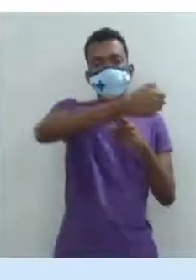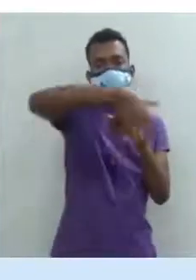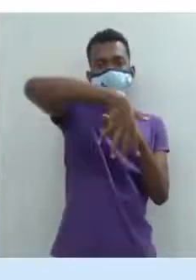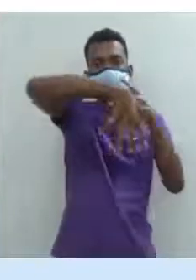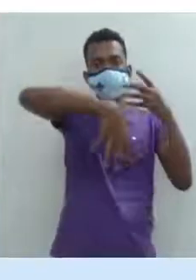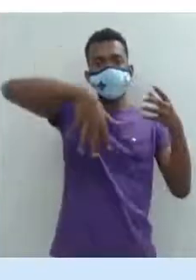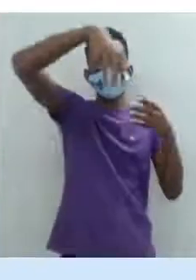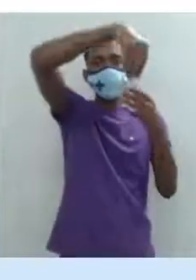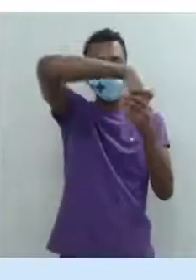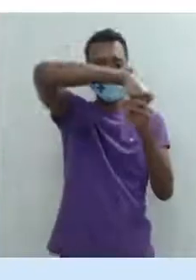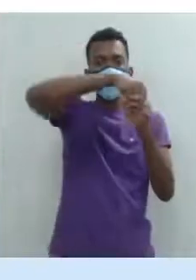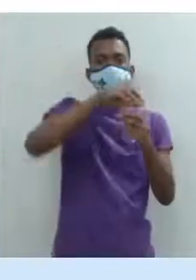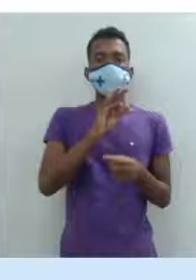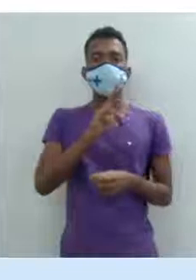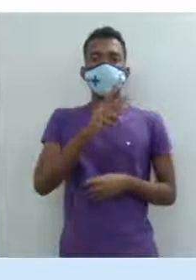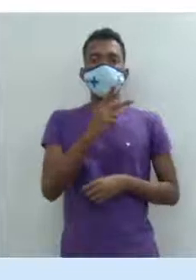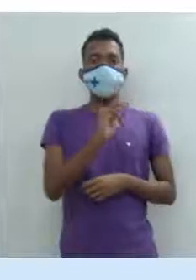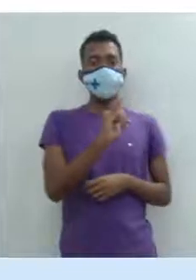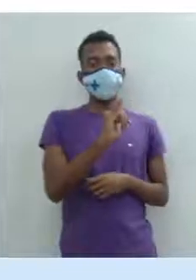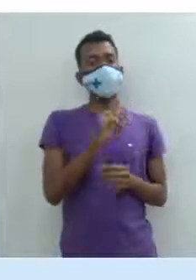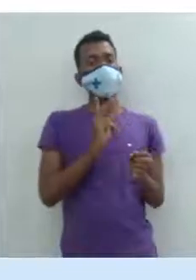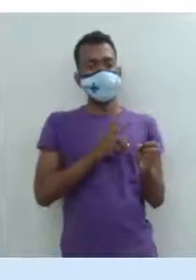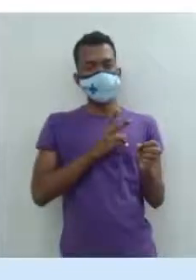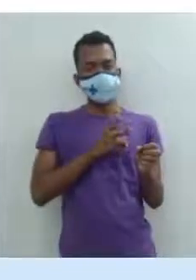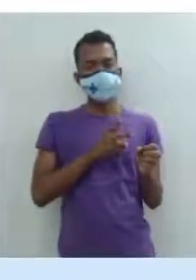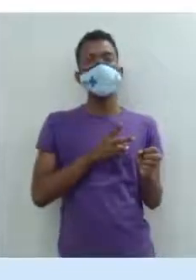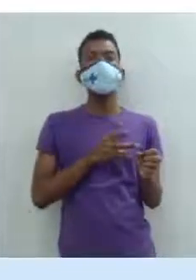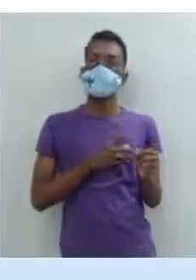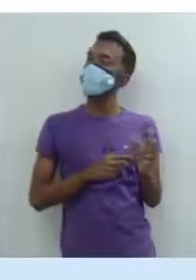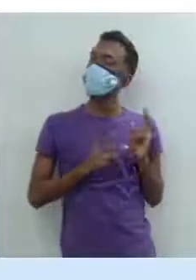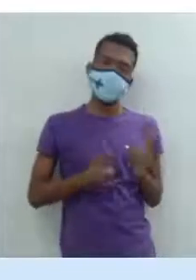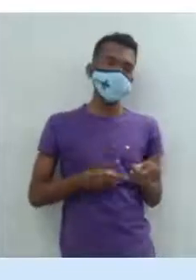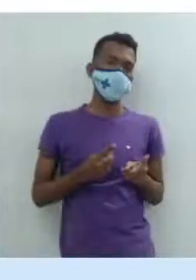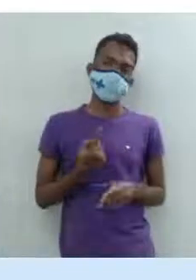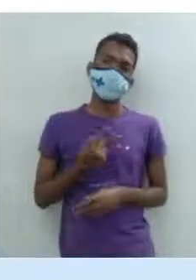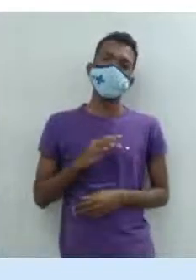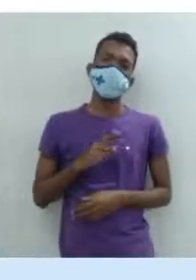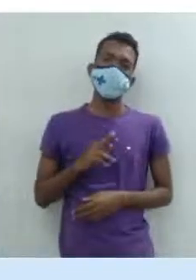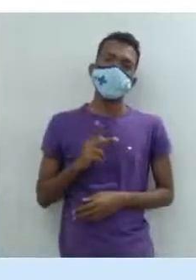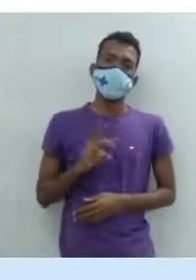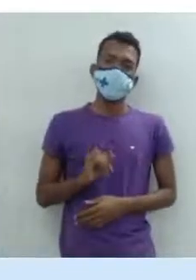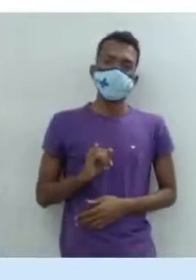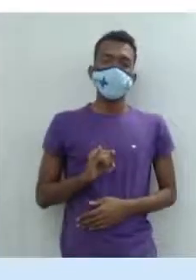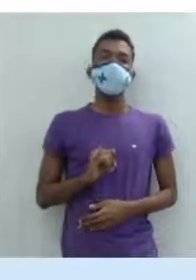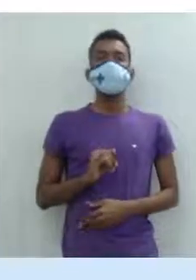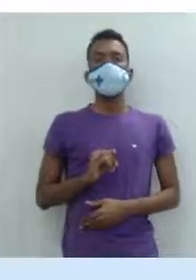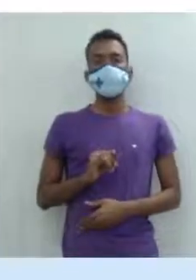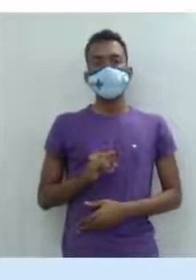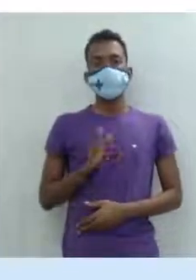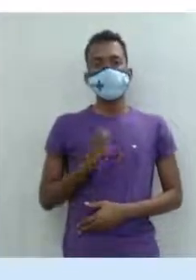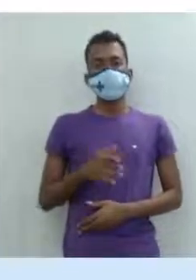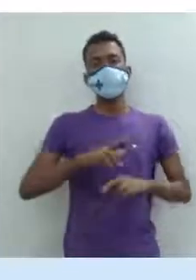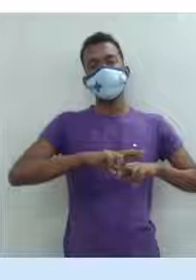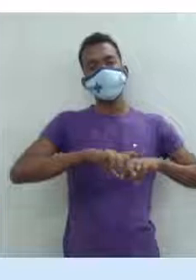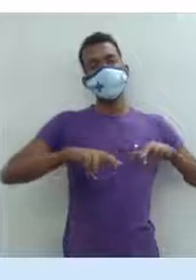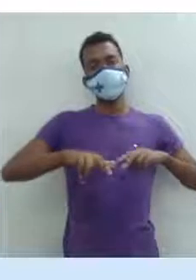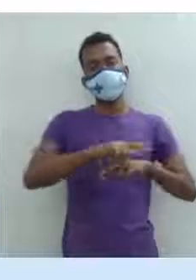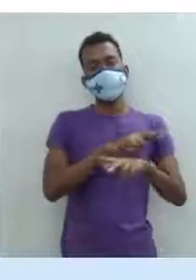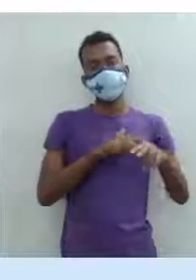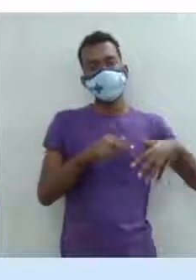só dentro do tronco tupi. Só dentro do tronco tupi já há uma